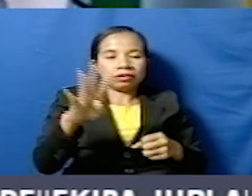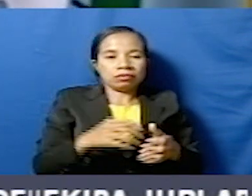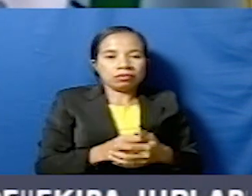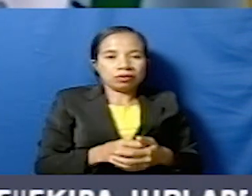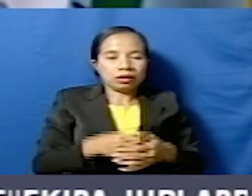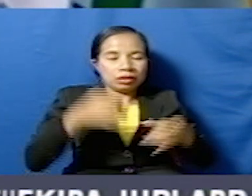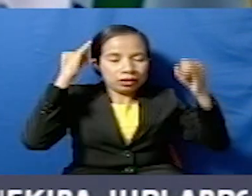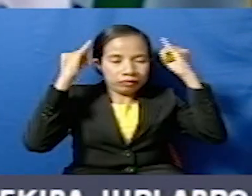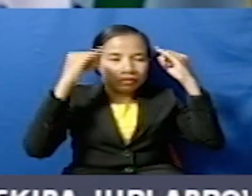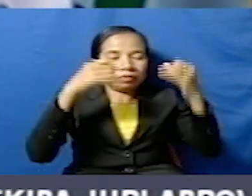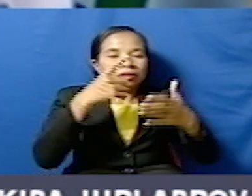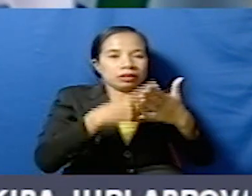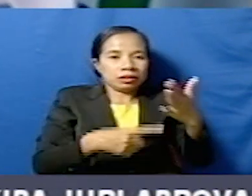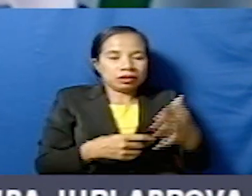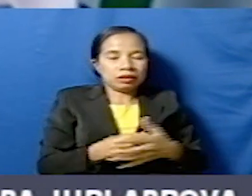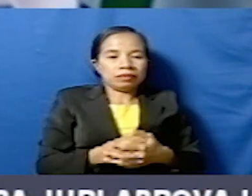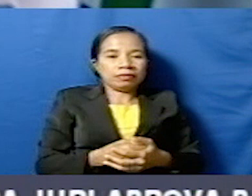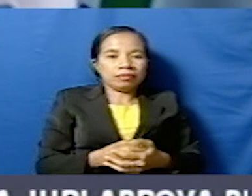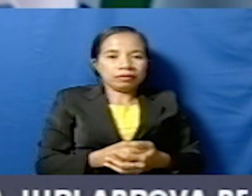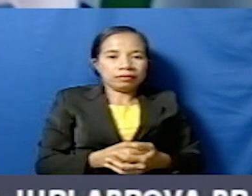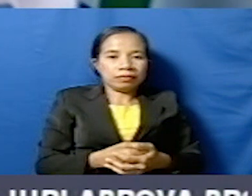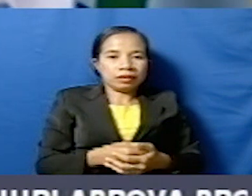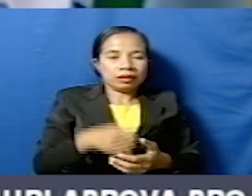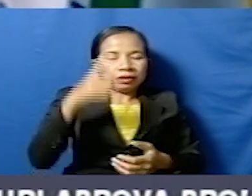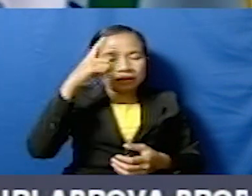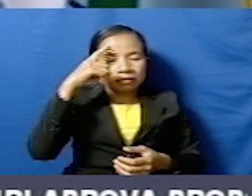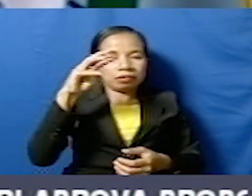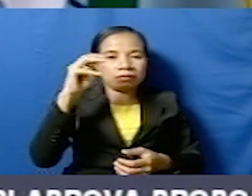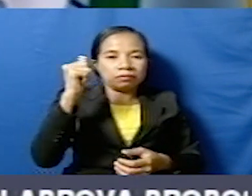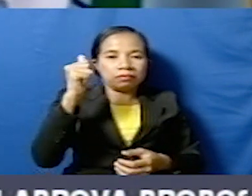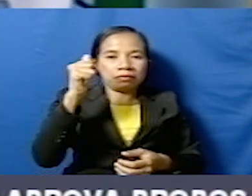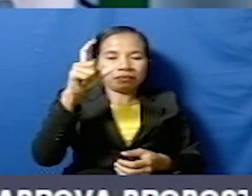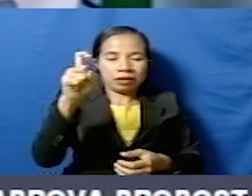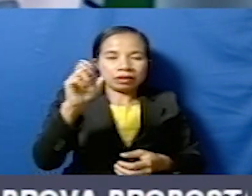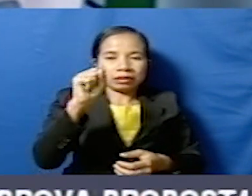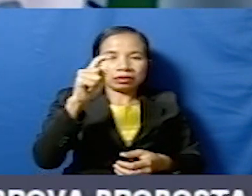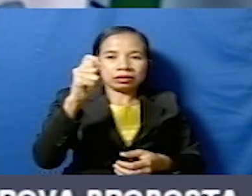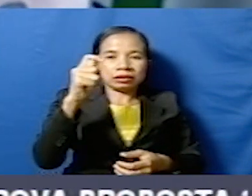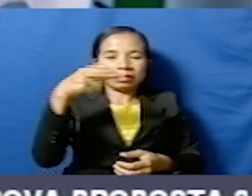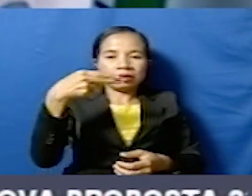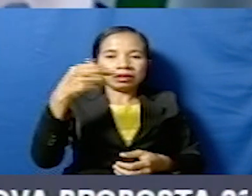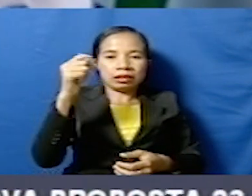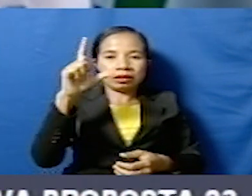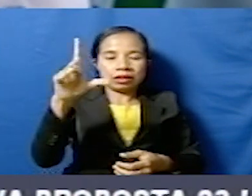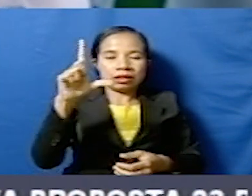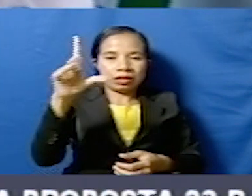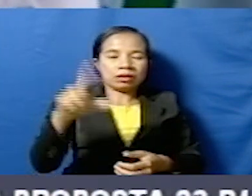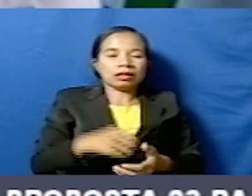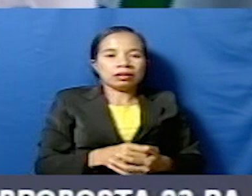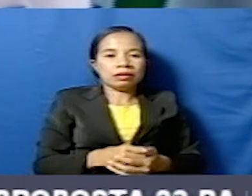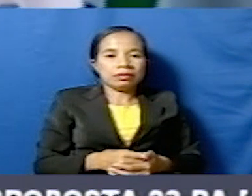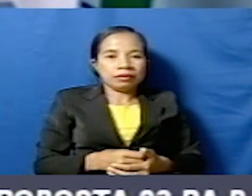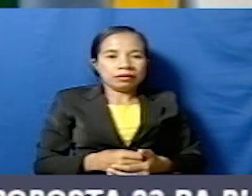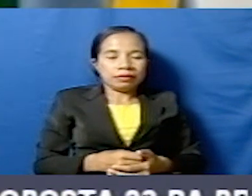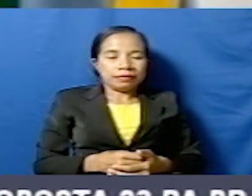a informação se sai melhor de mamate mate ne loss né. Também é Max Tavlene, esse herói bom feito. Também é força aí, arrisca a vida em momento do